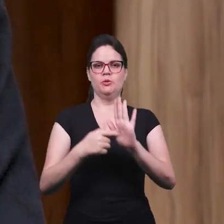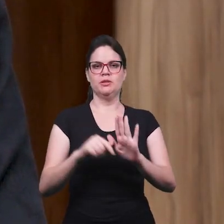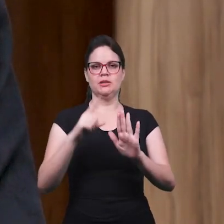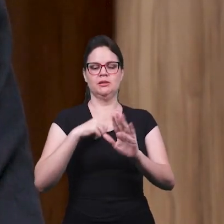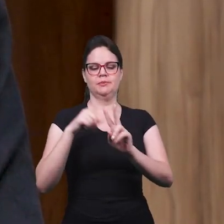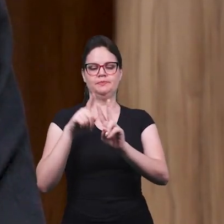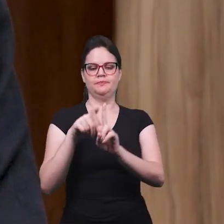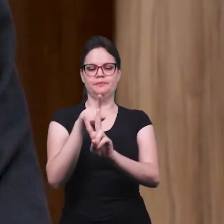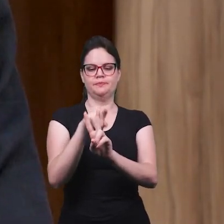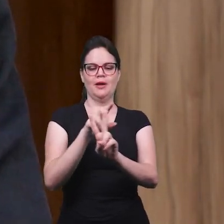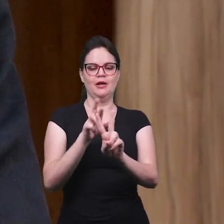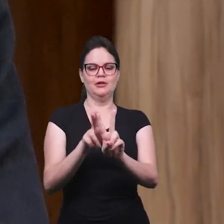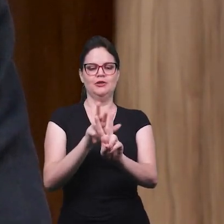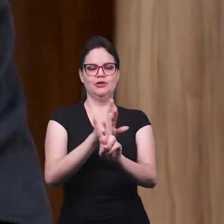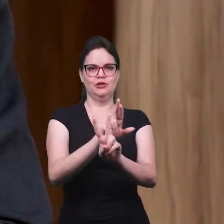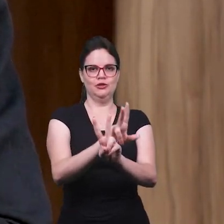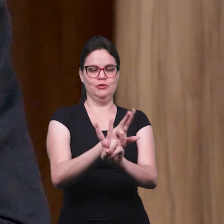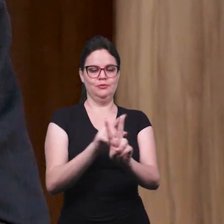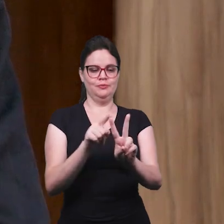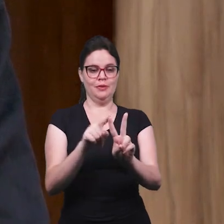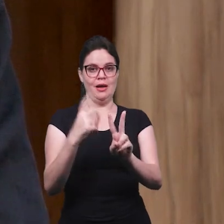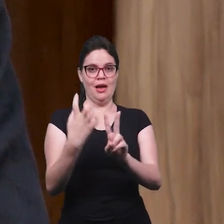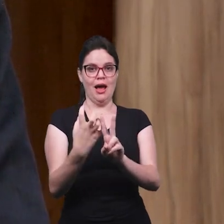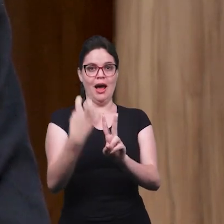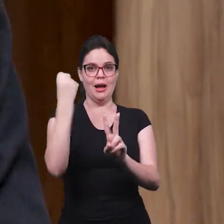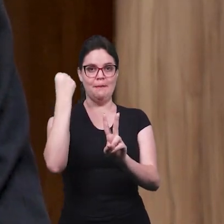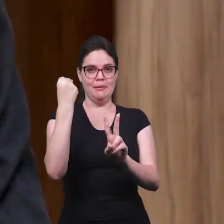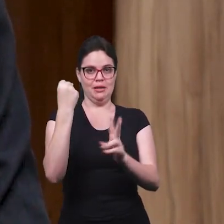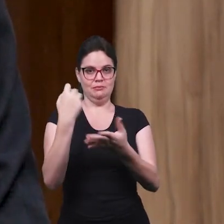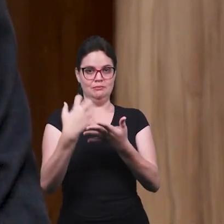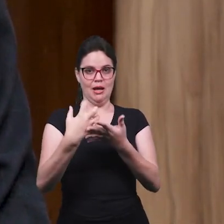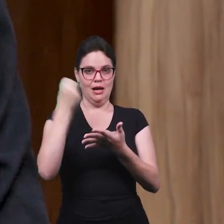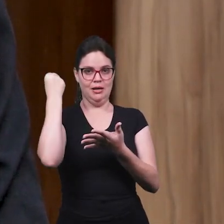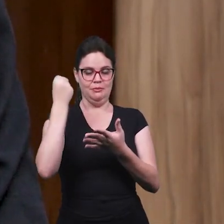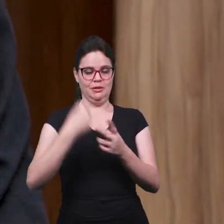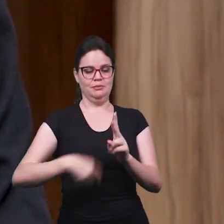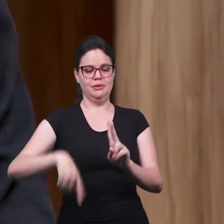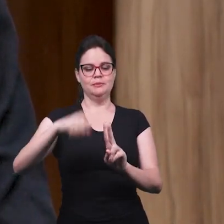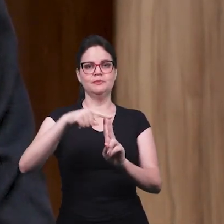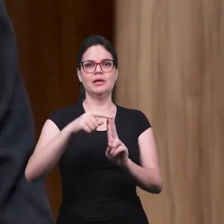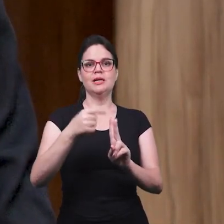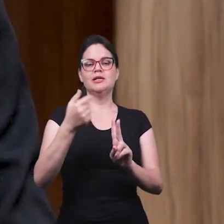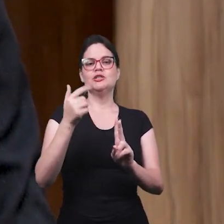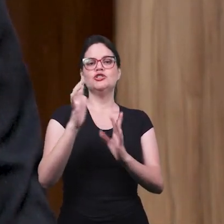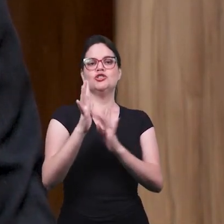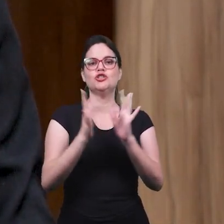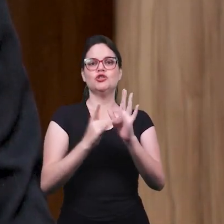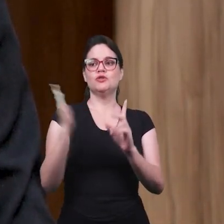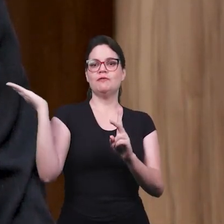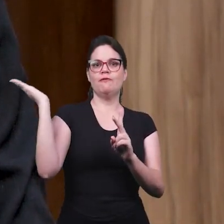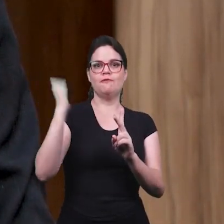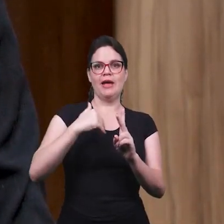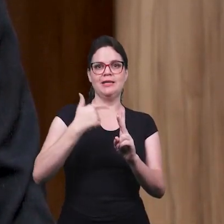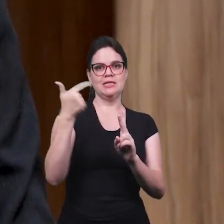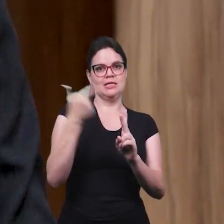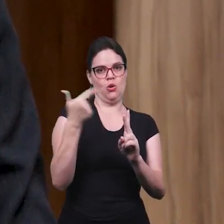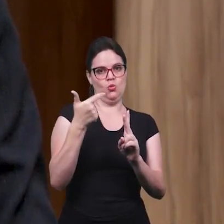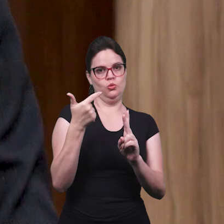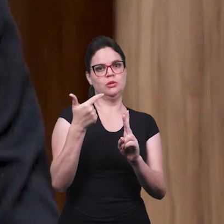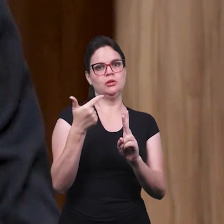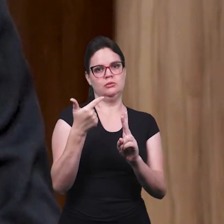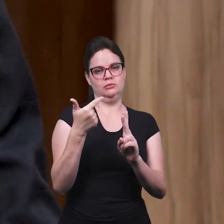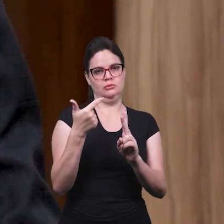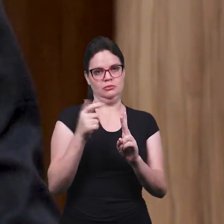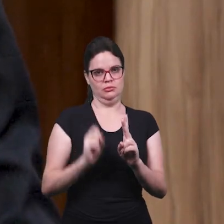diferença que existe entre o momento do arrebatamento da igreja e a segunda vinda de Jesus.